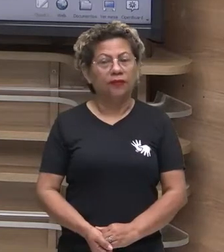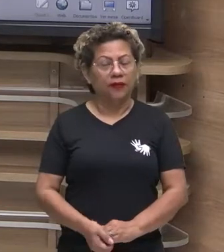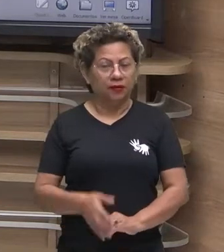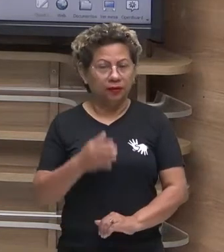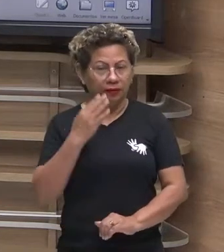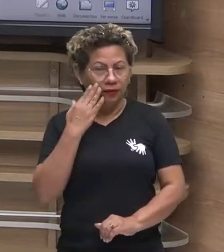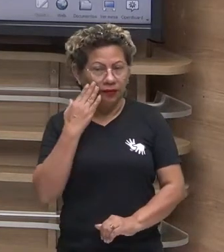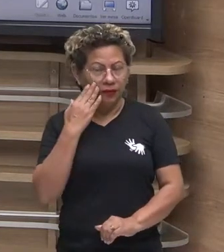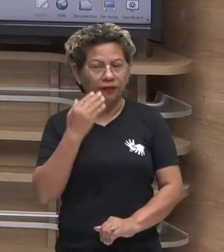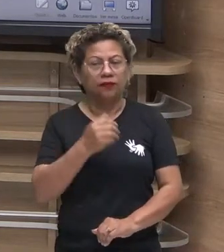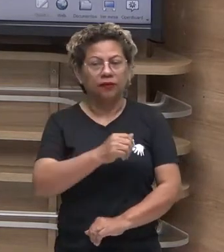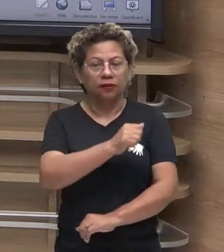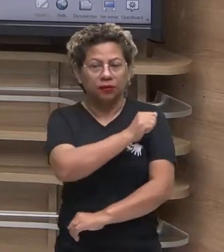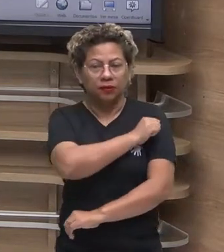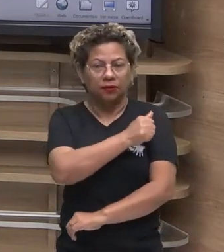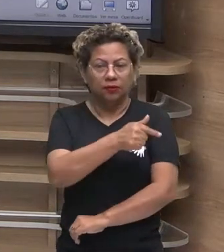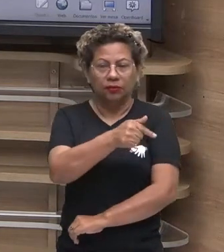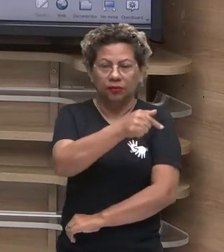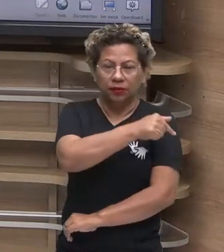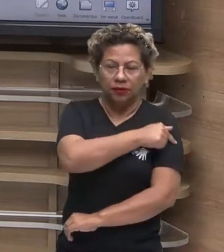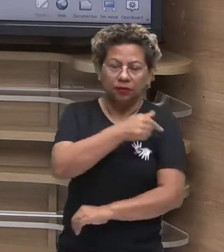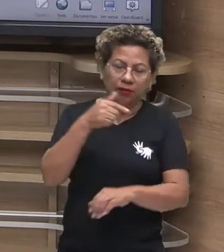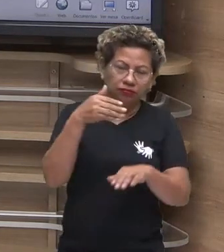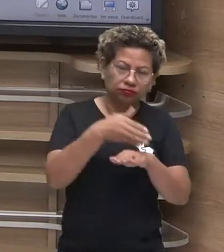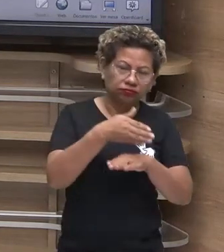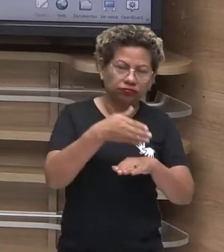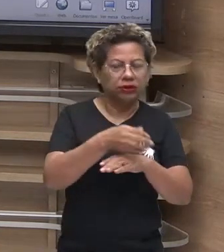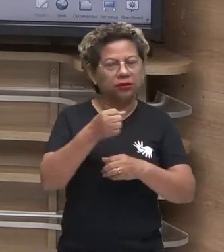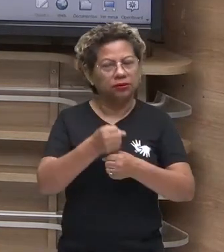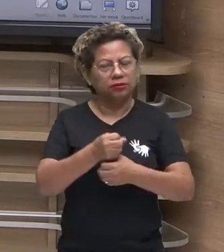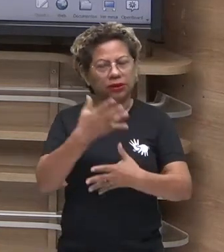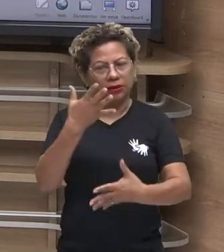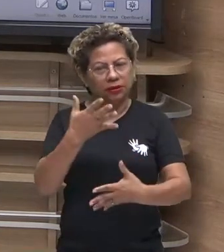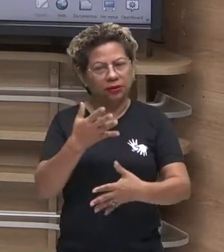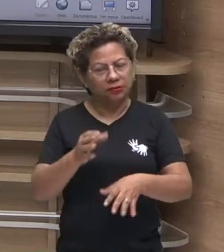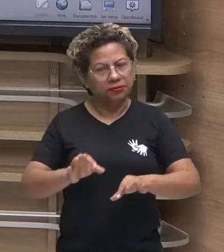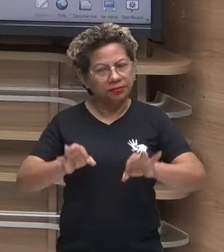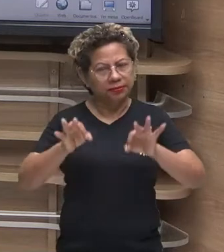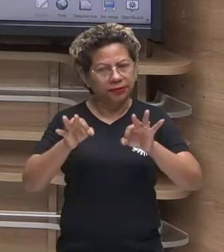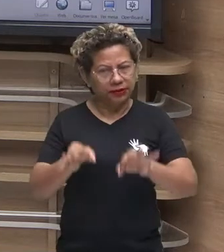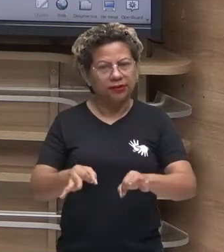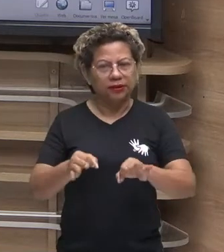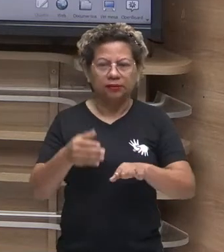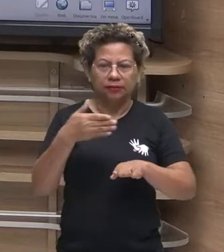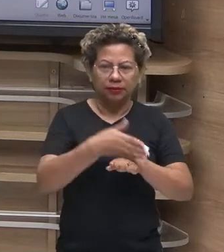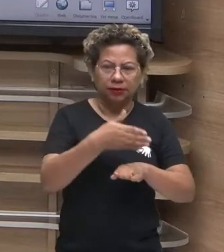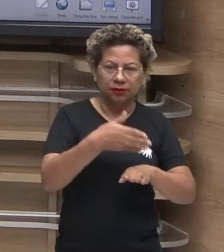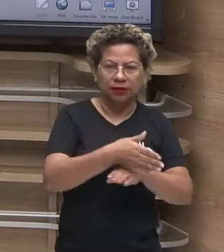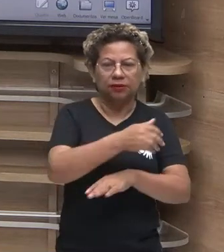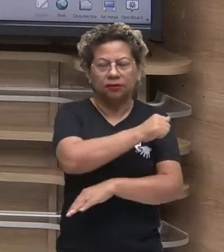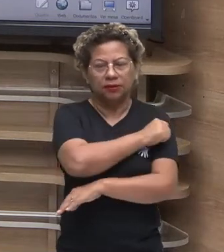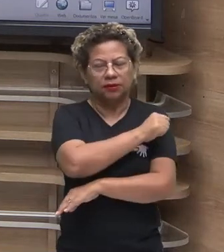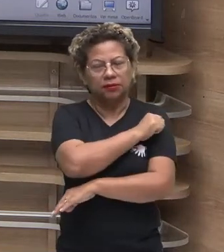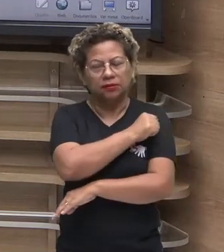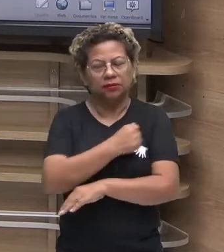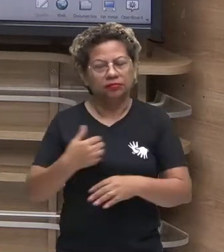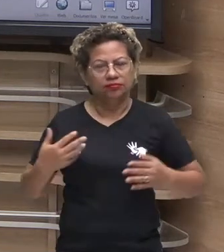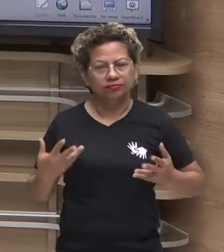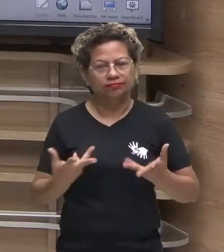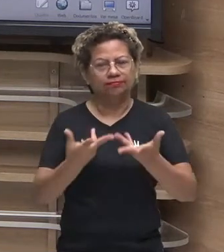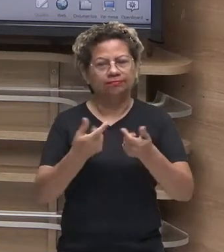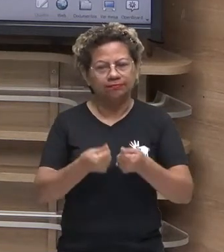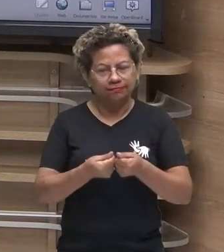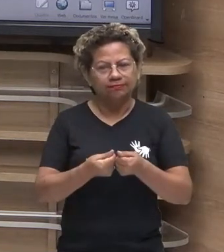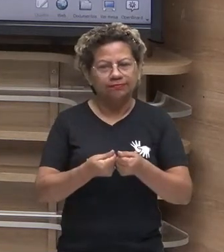alunos do sétimo ano participando aqui no chat. Isso mesmo, participem. A participação de vocês é a garantia do sucesso do